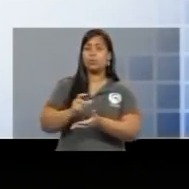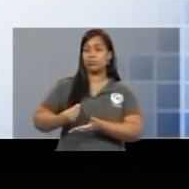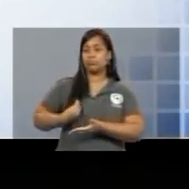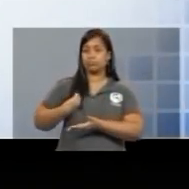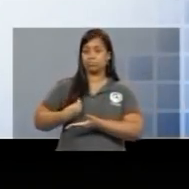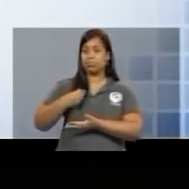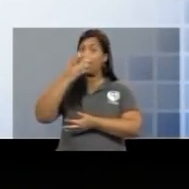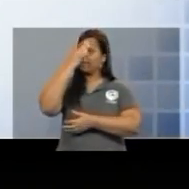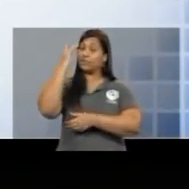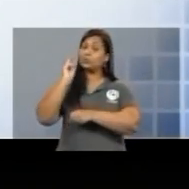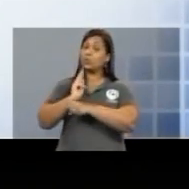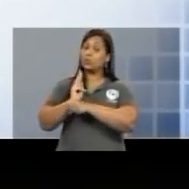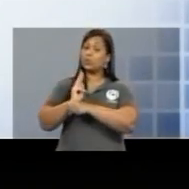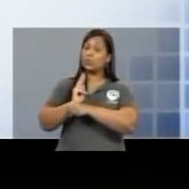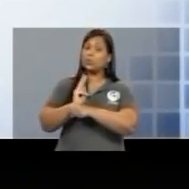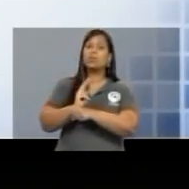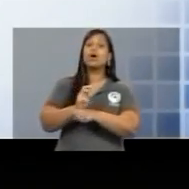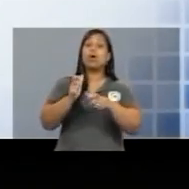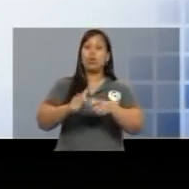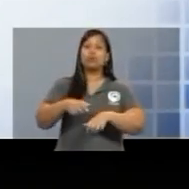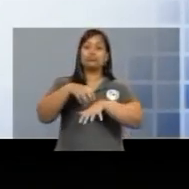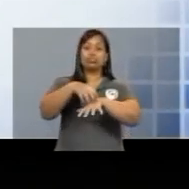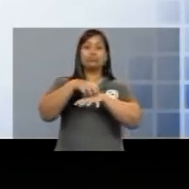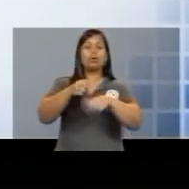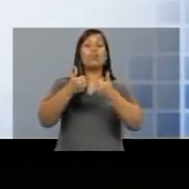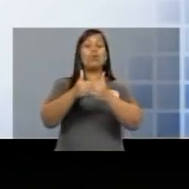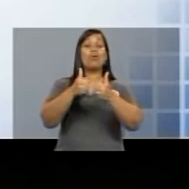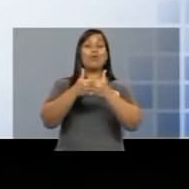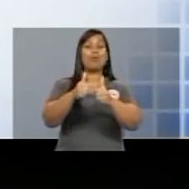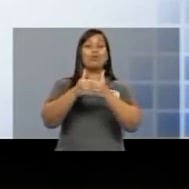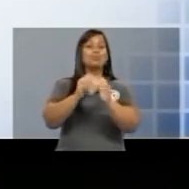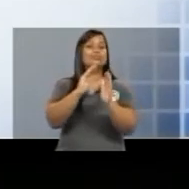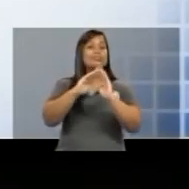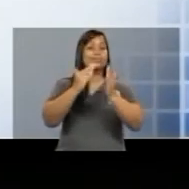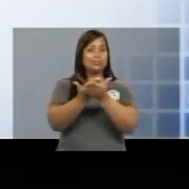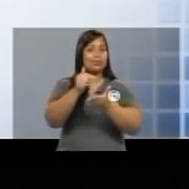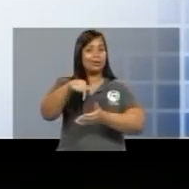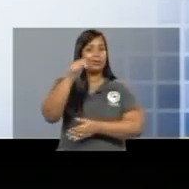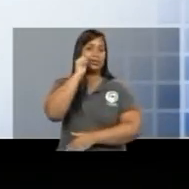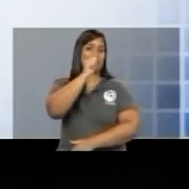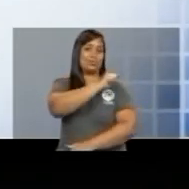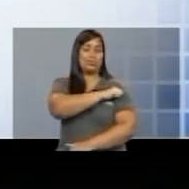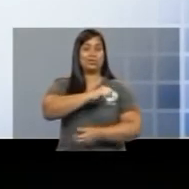obriga a presença de monitores em veículos do transporte escolar do município.